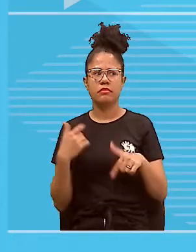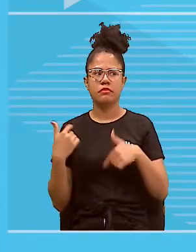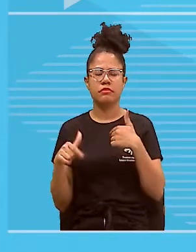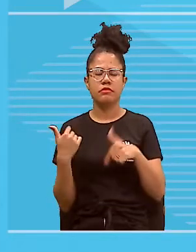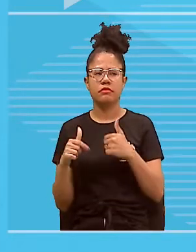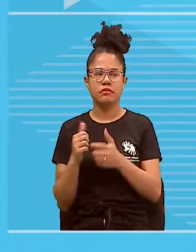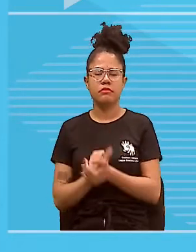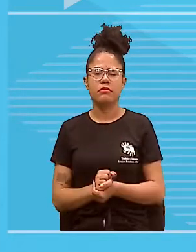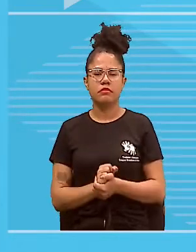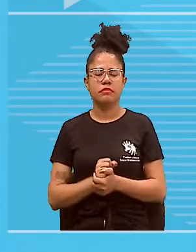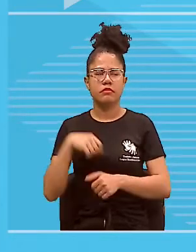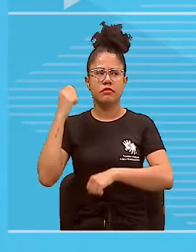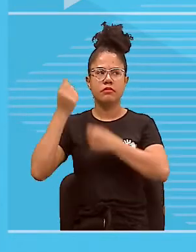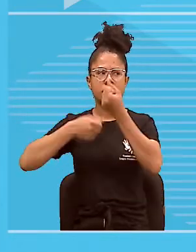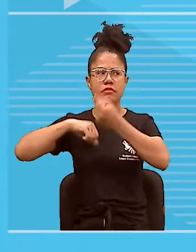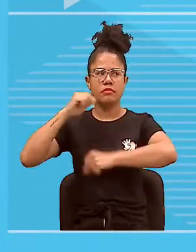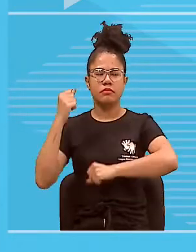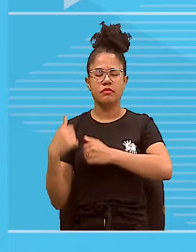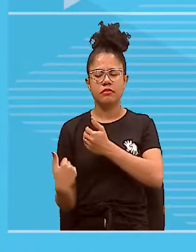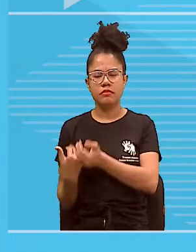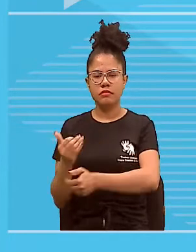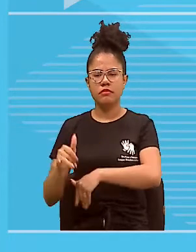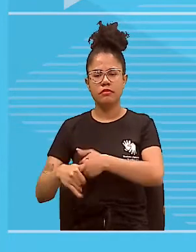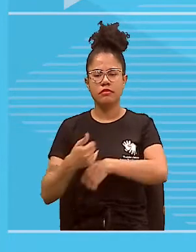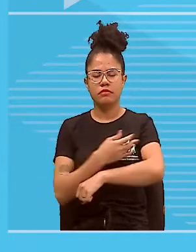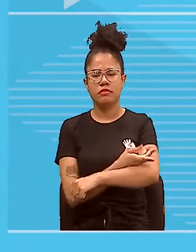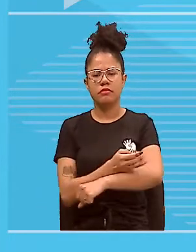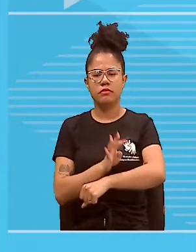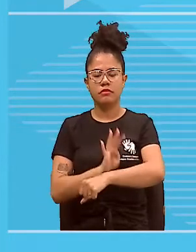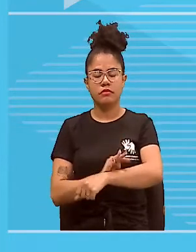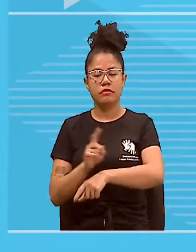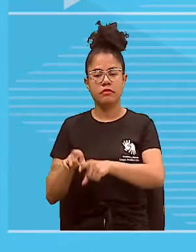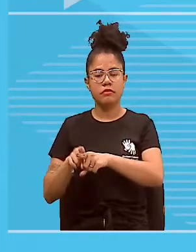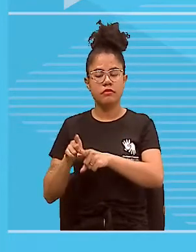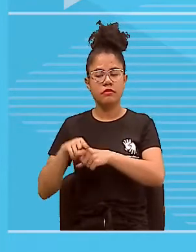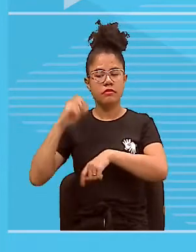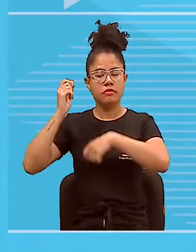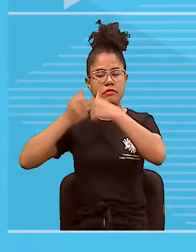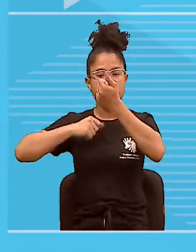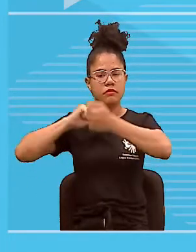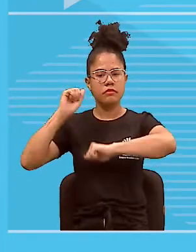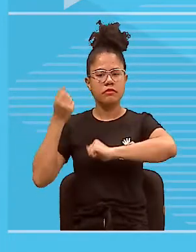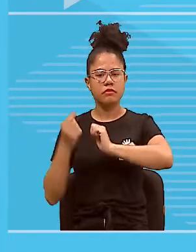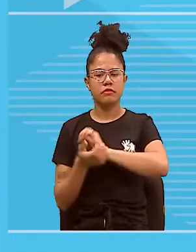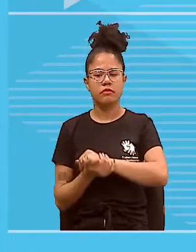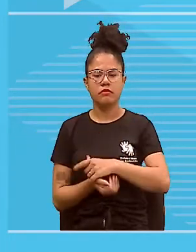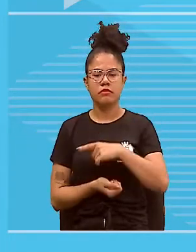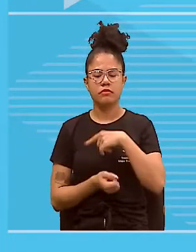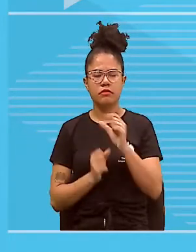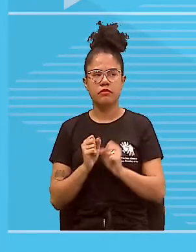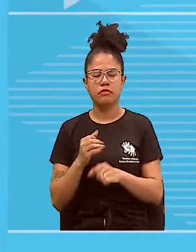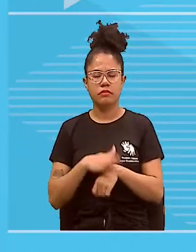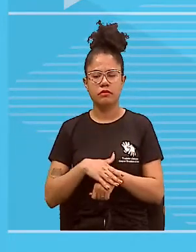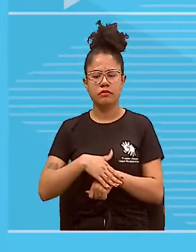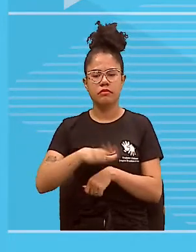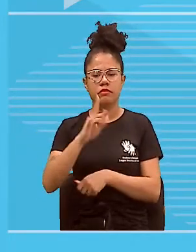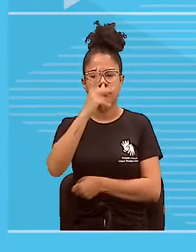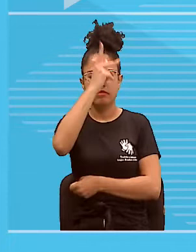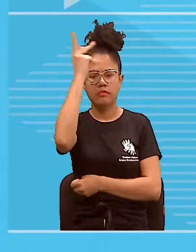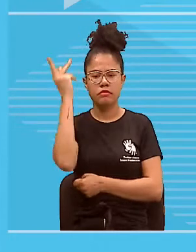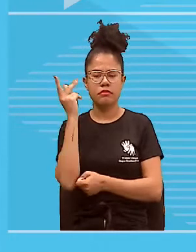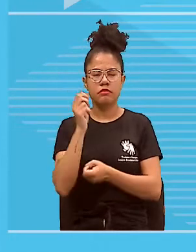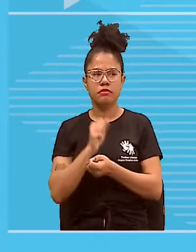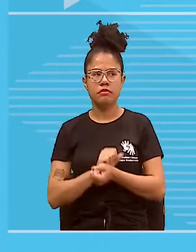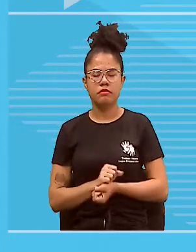esse processo de urbanização e industrialização resultou em um aumento da população das grandes